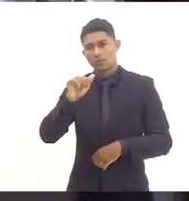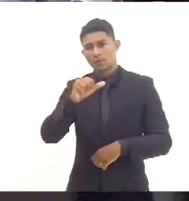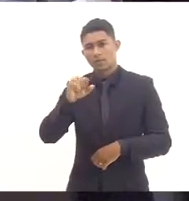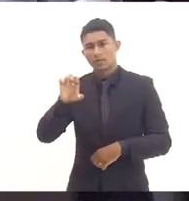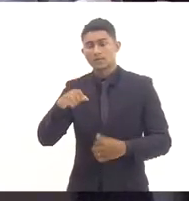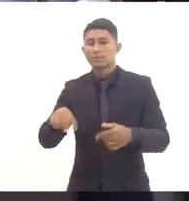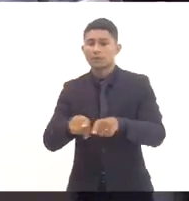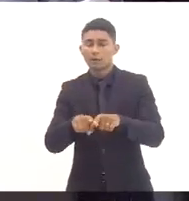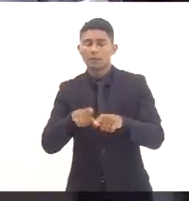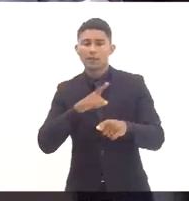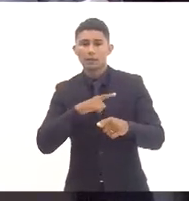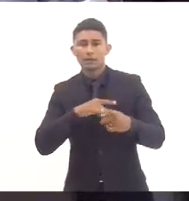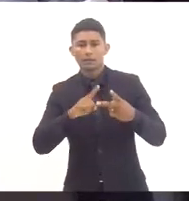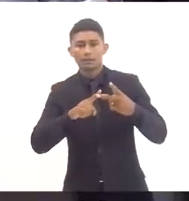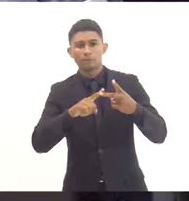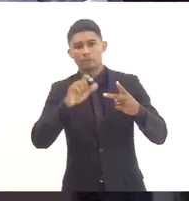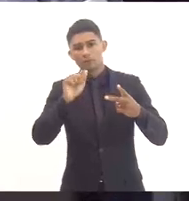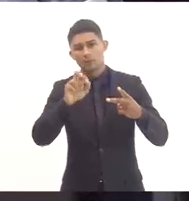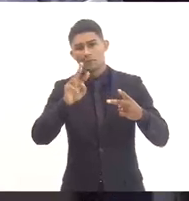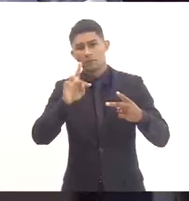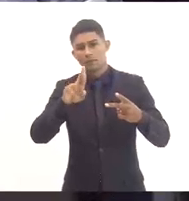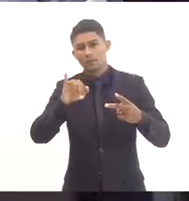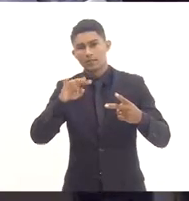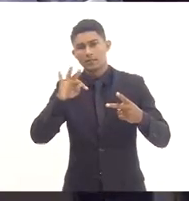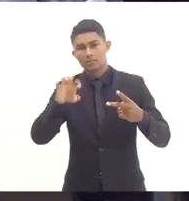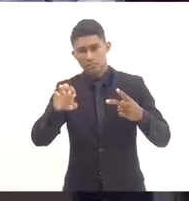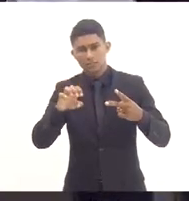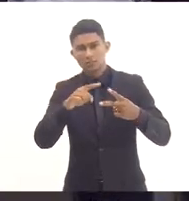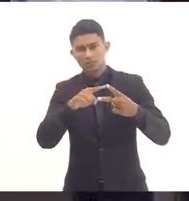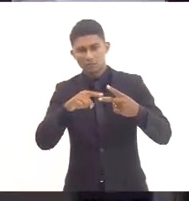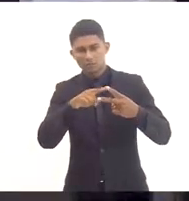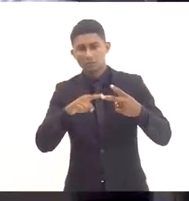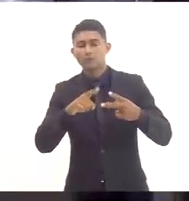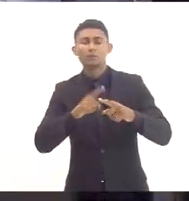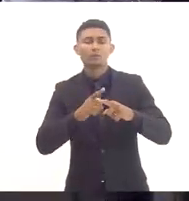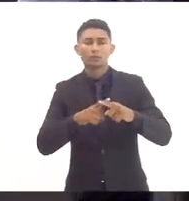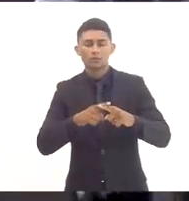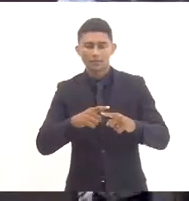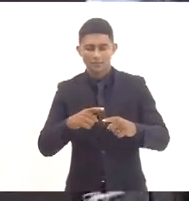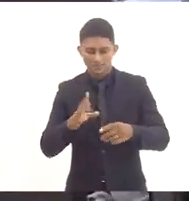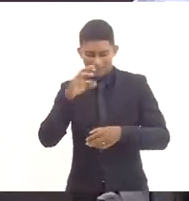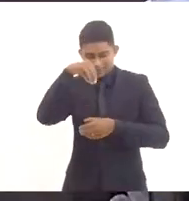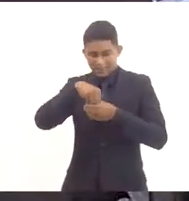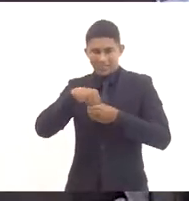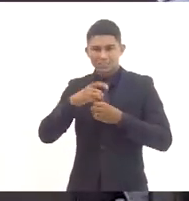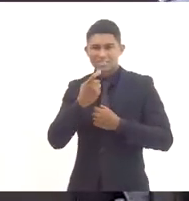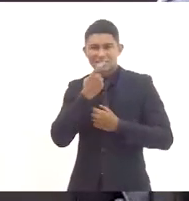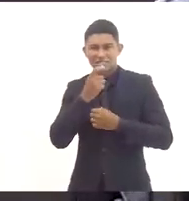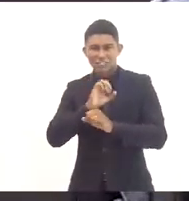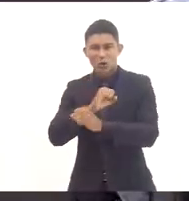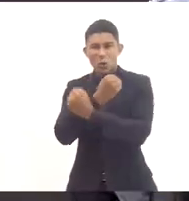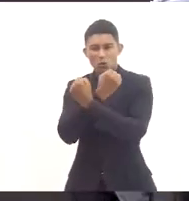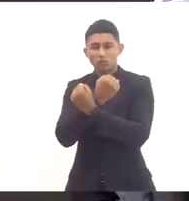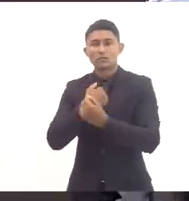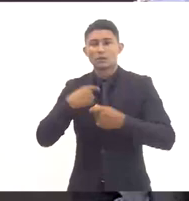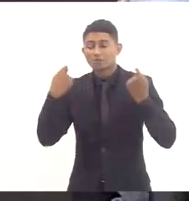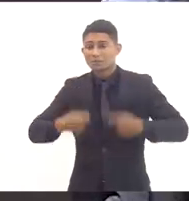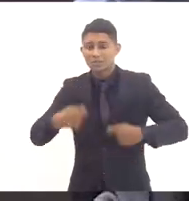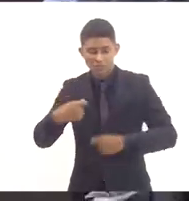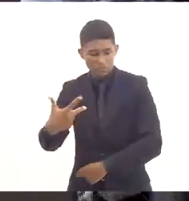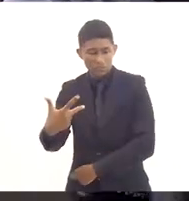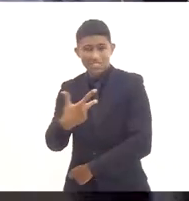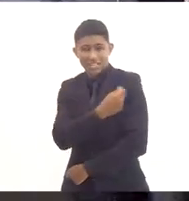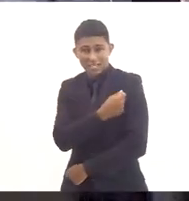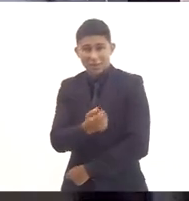artrite por conta da psoríase que ela desgastou a minha cartilagem eu tenho que tomar corticoide de ações de